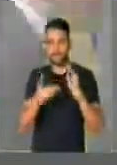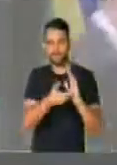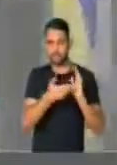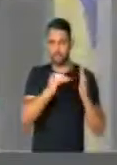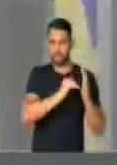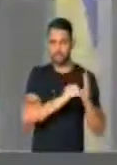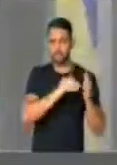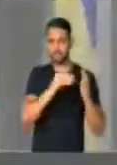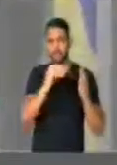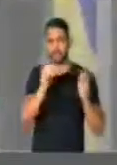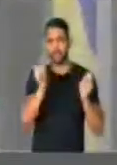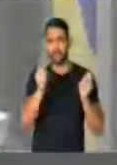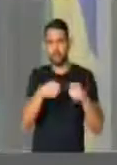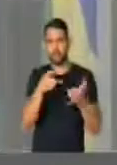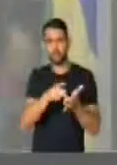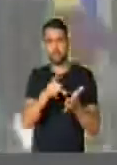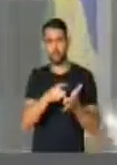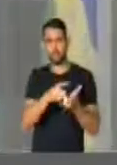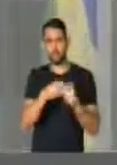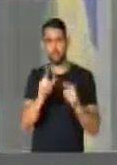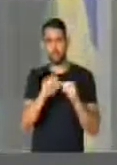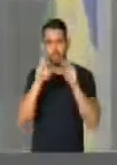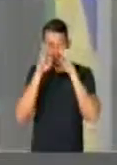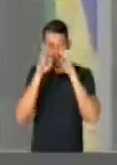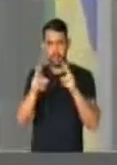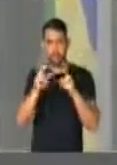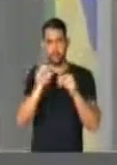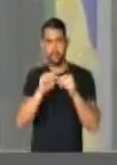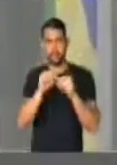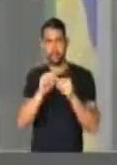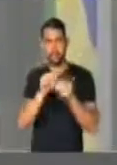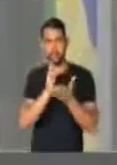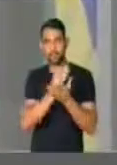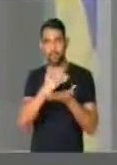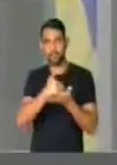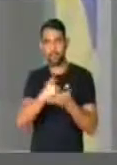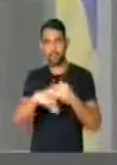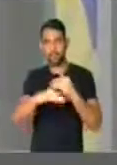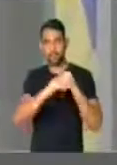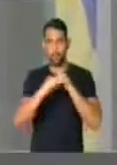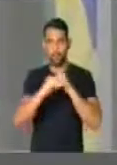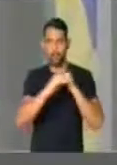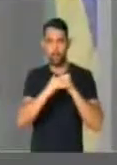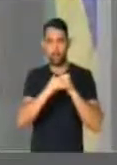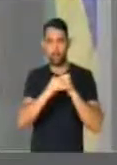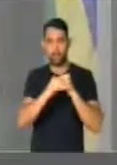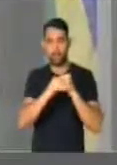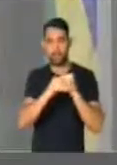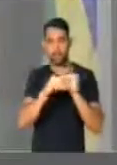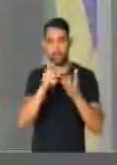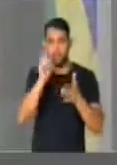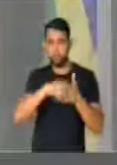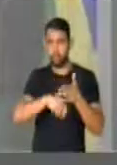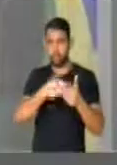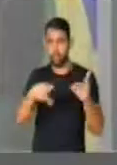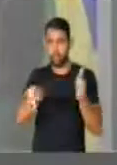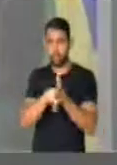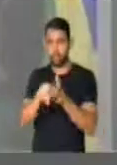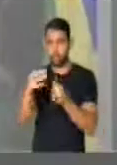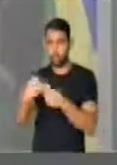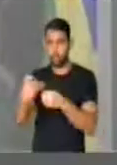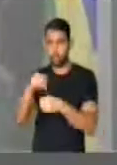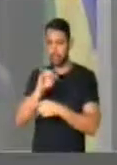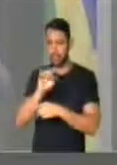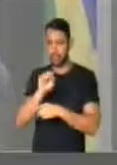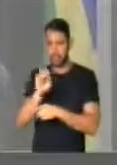brasileiro fosse de fato cumprida, que é distribuir de maneira justa este imposto que é dos municípios,